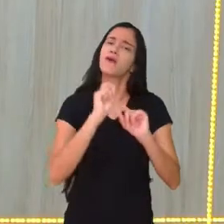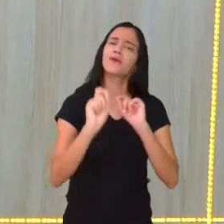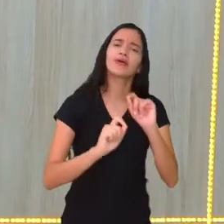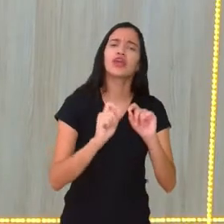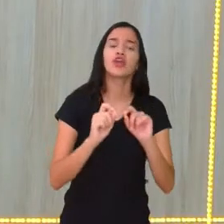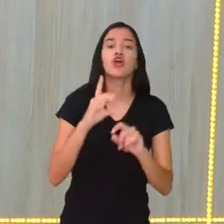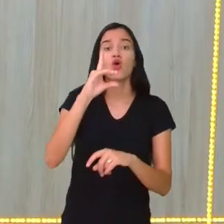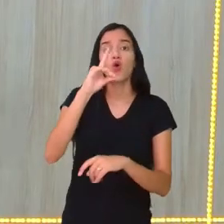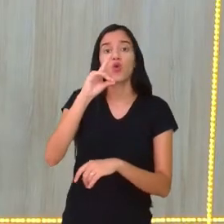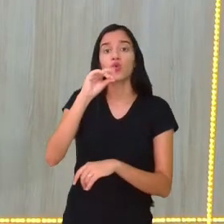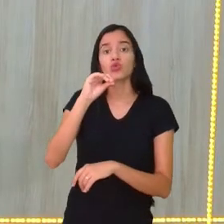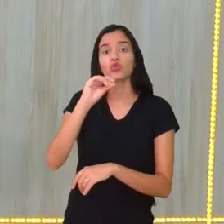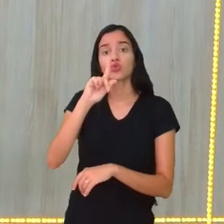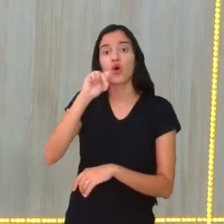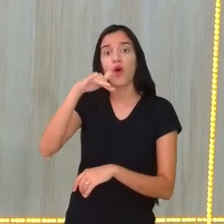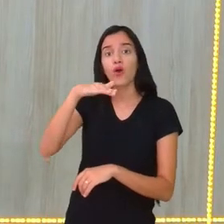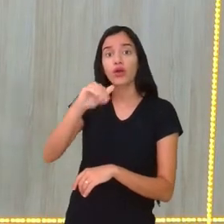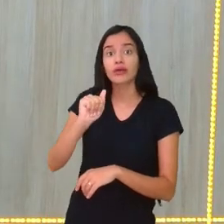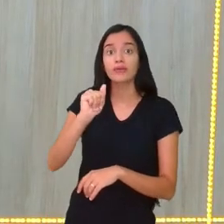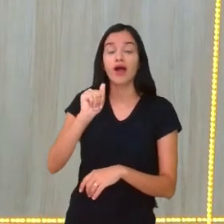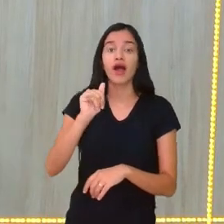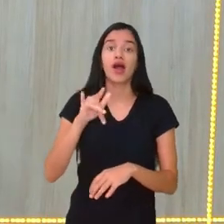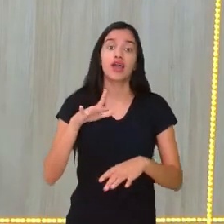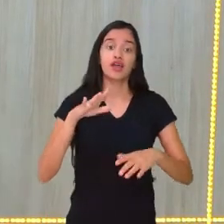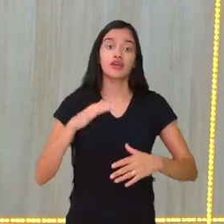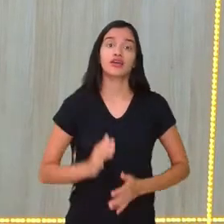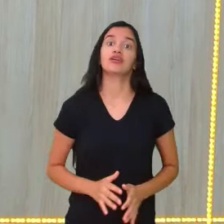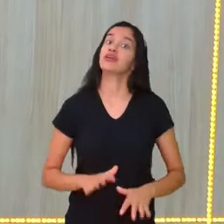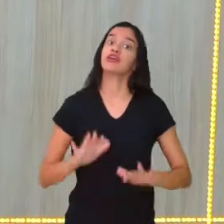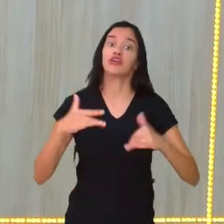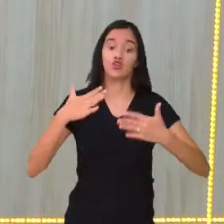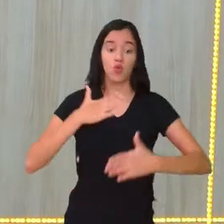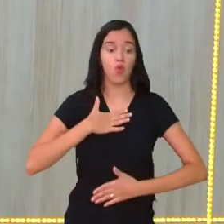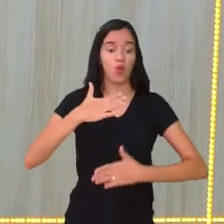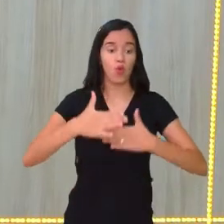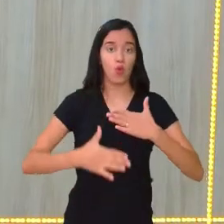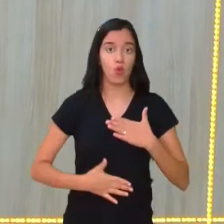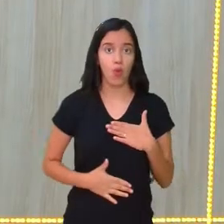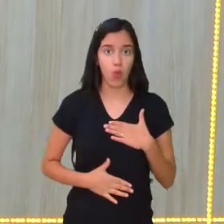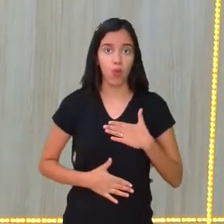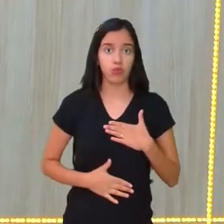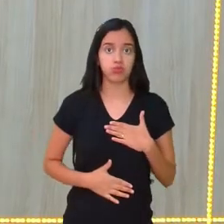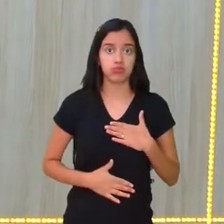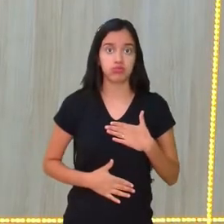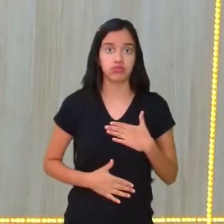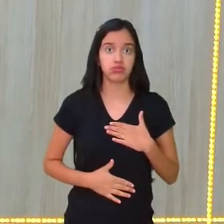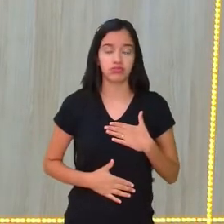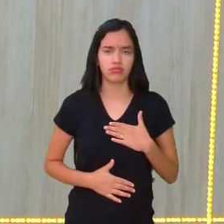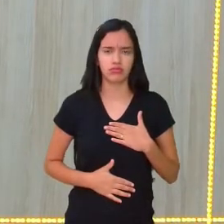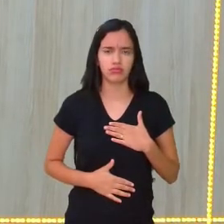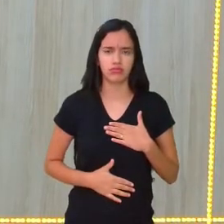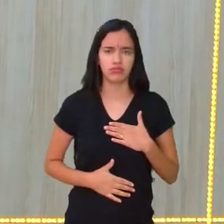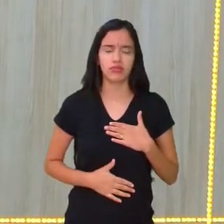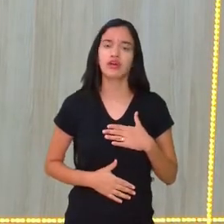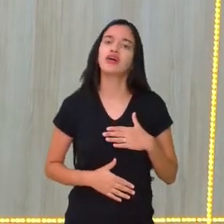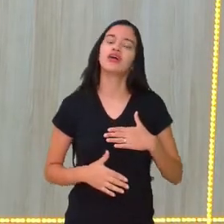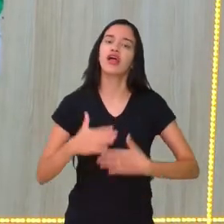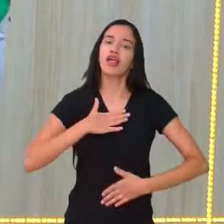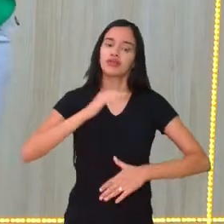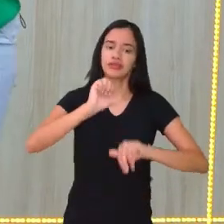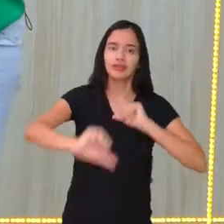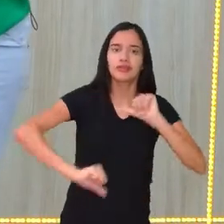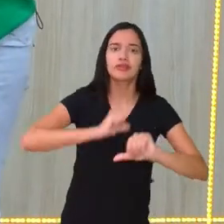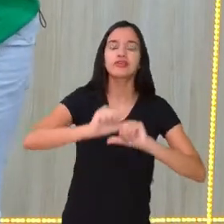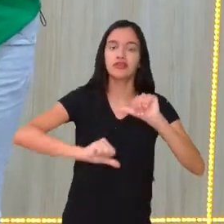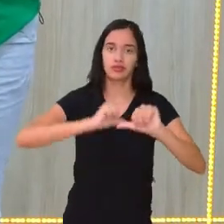é aquele dogma que diz que o corpo de Cristo, que a hóstia, se transforma no corpo de Cristo. Uau! Isso